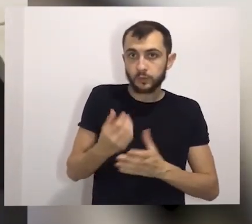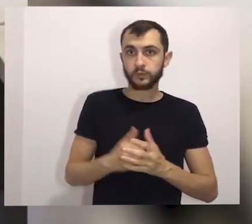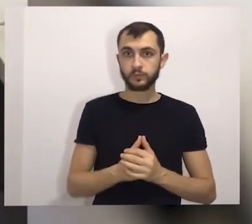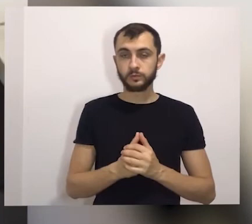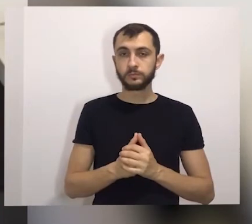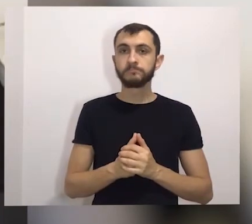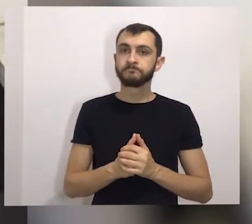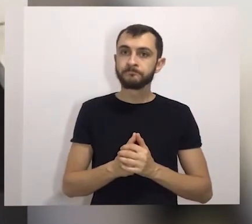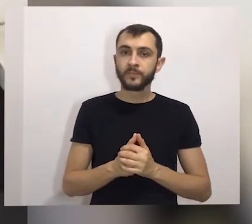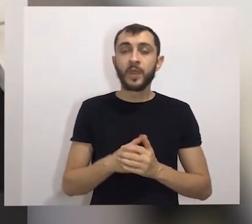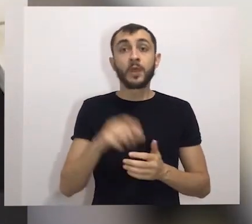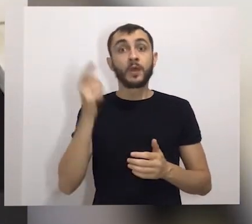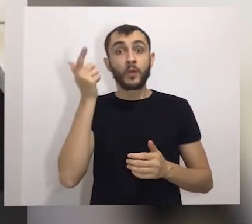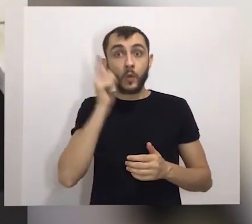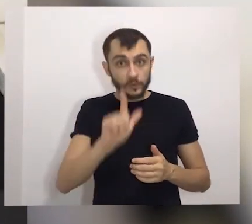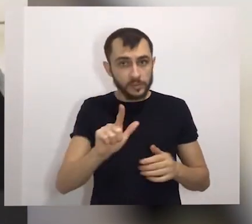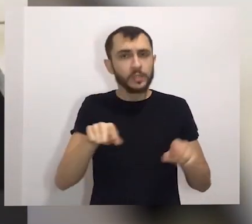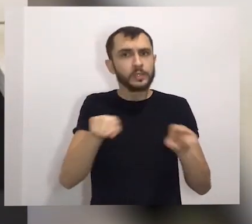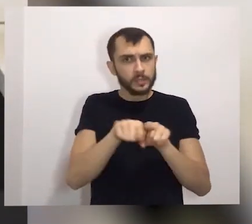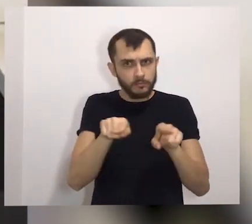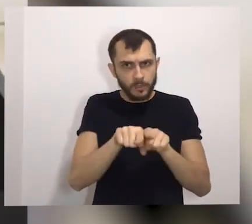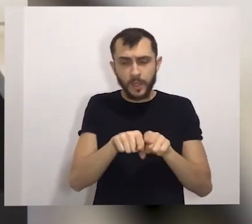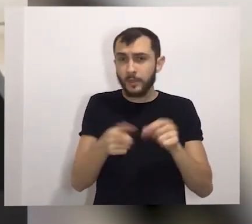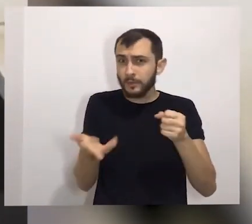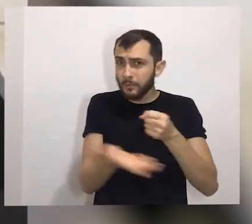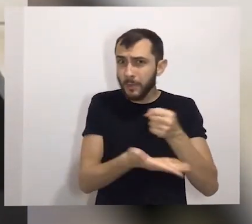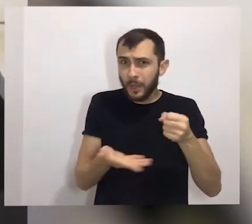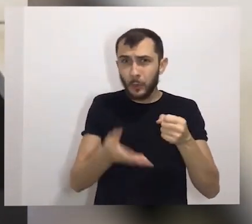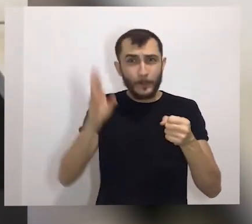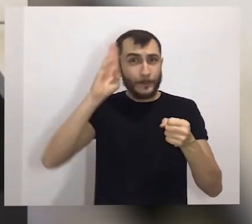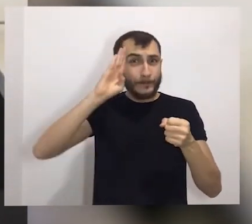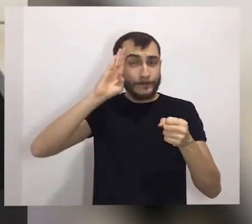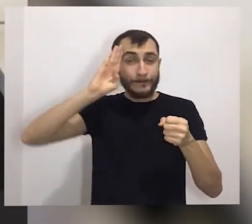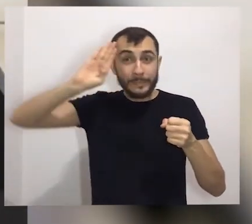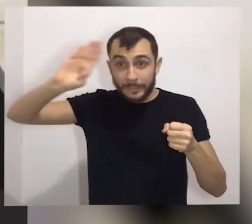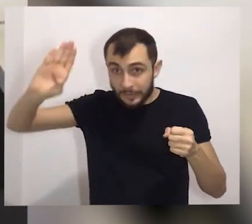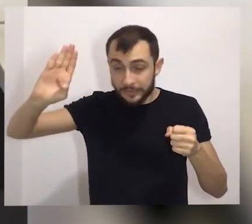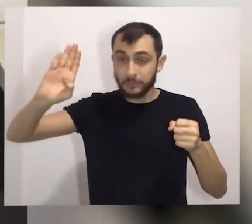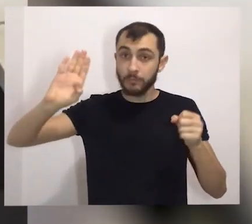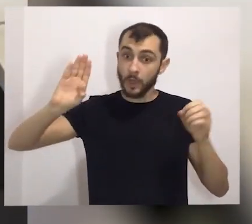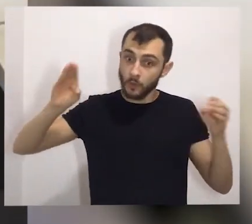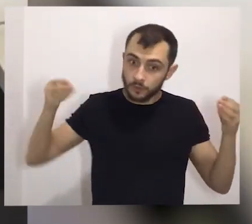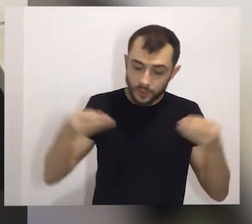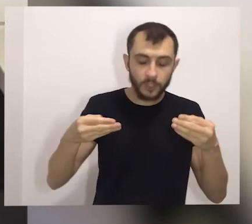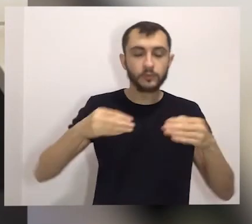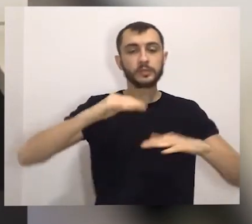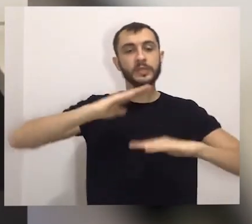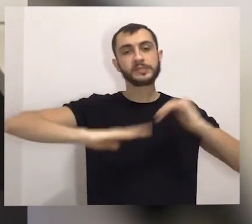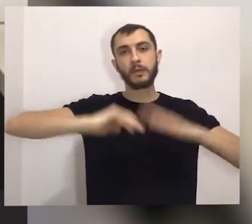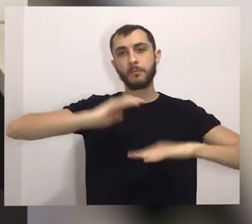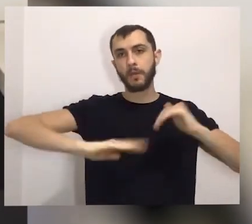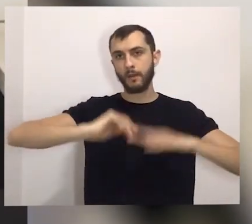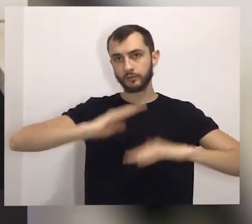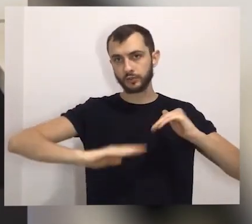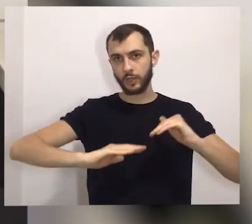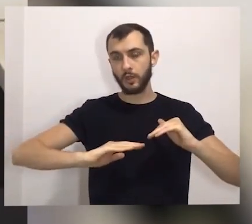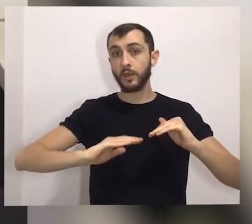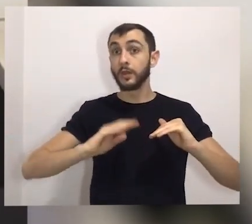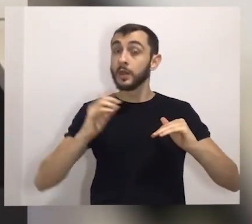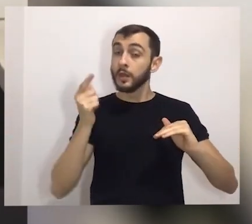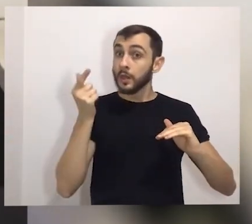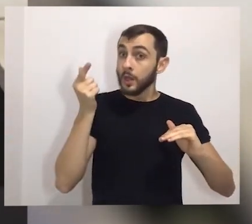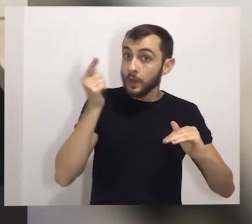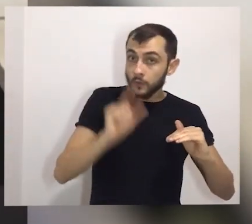a dimensão intercultural também como um aspecto fundamental para o trabalho com a língua inglesa dentro dessas